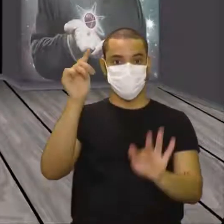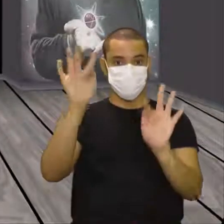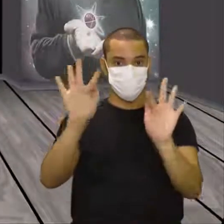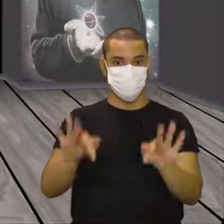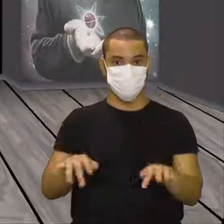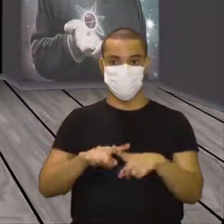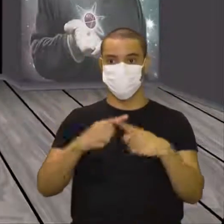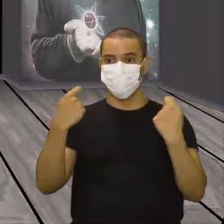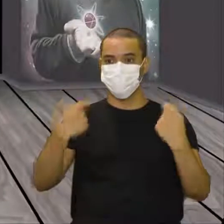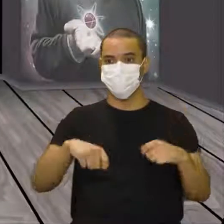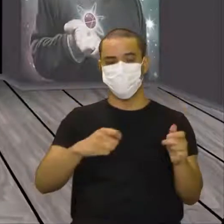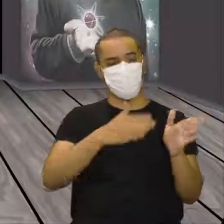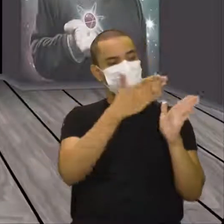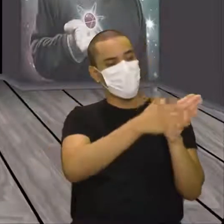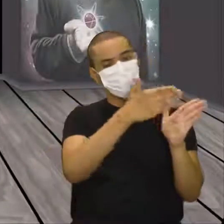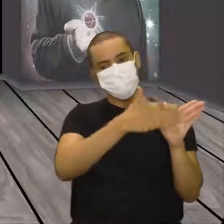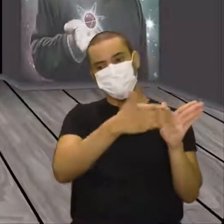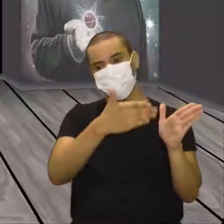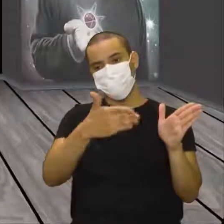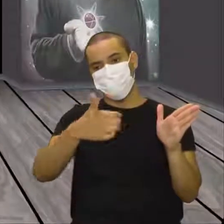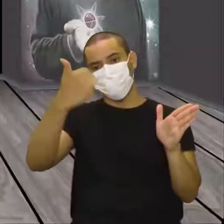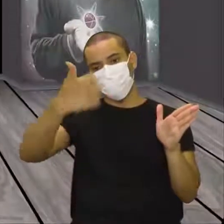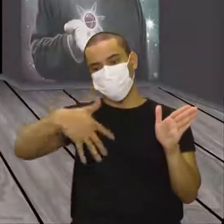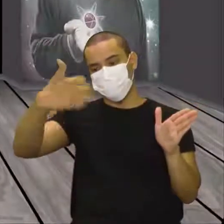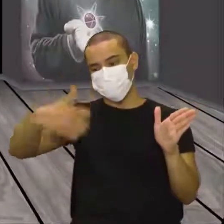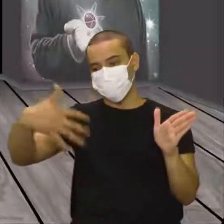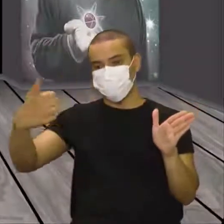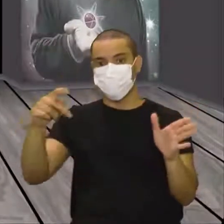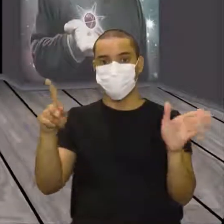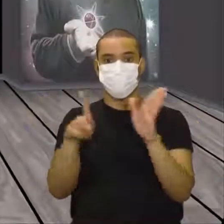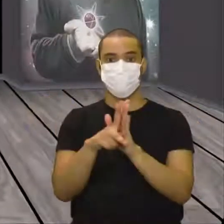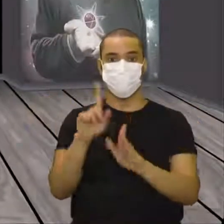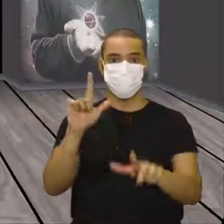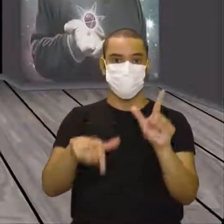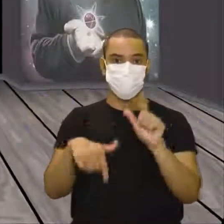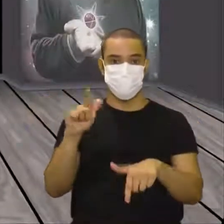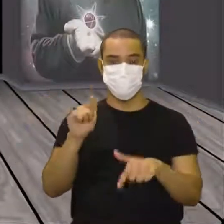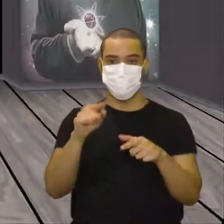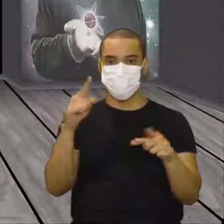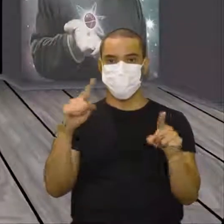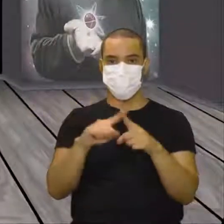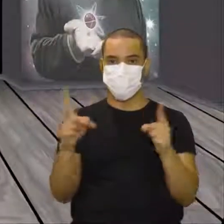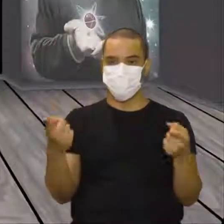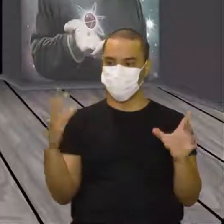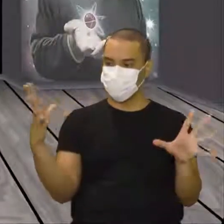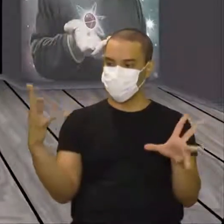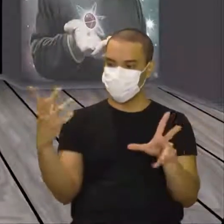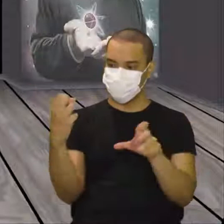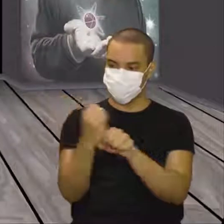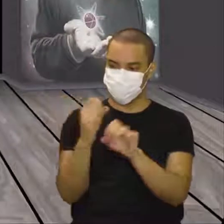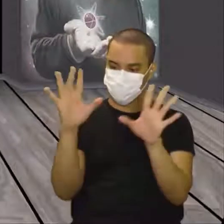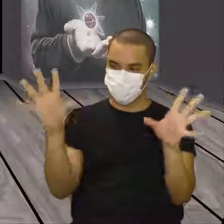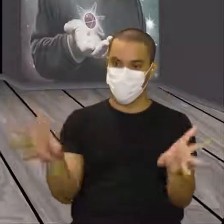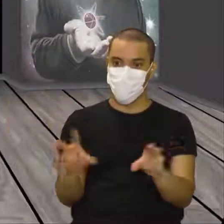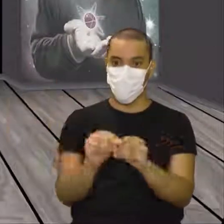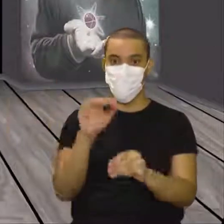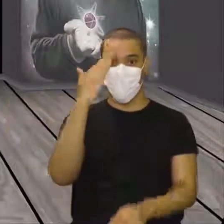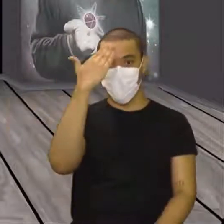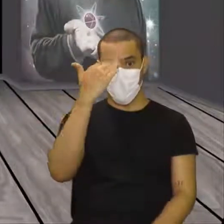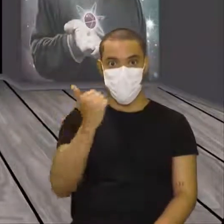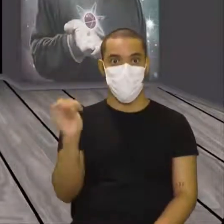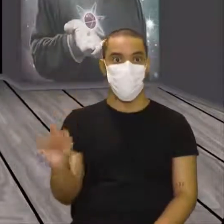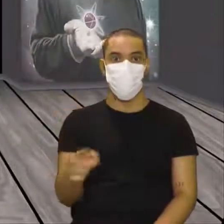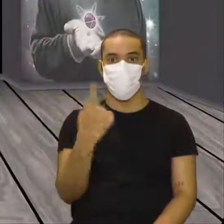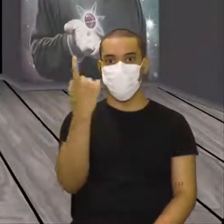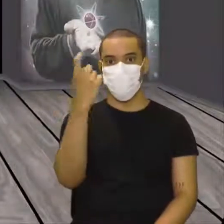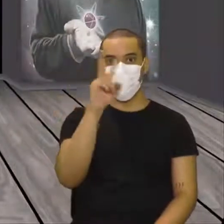fazer várias demonstrações só com letras. Por quê? Você simplifica e você sabe a única coisa que vai